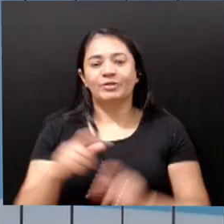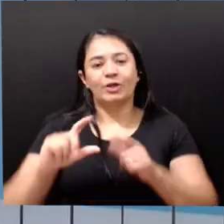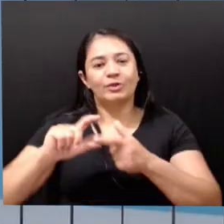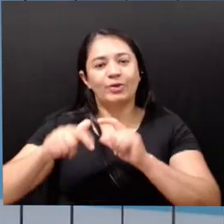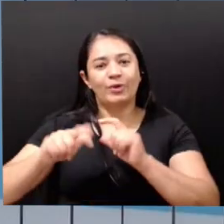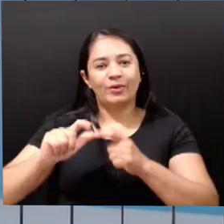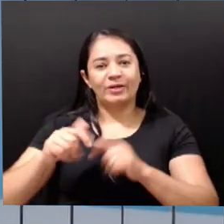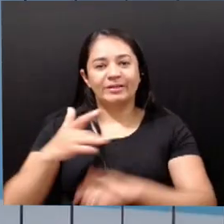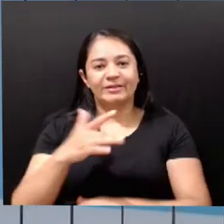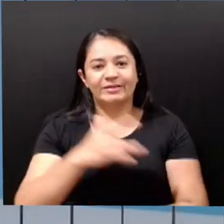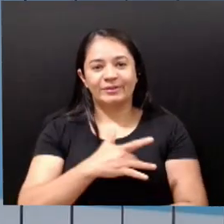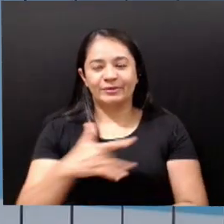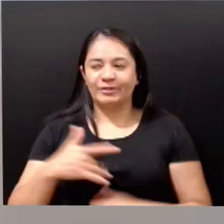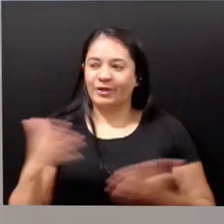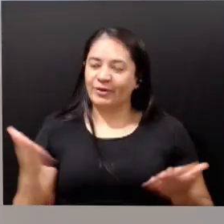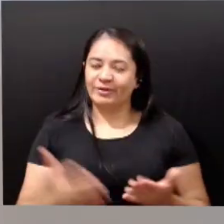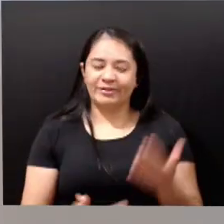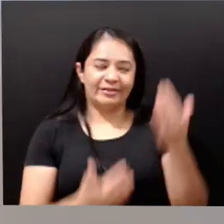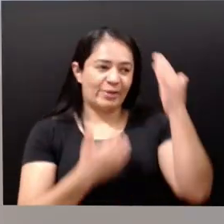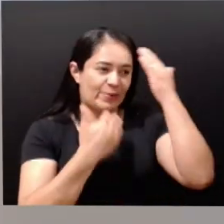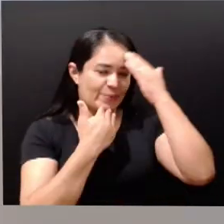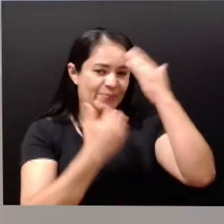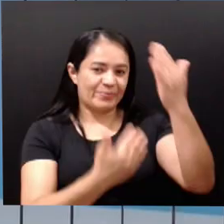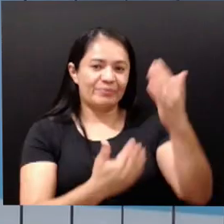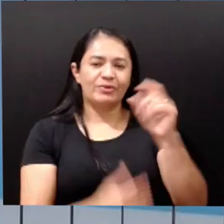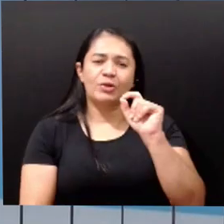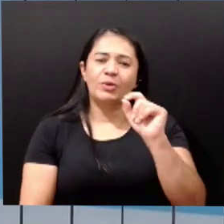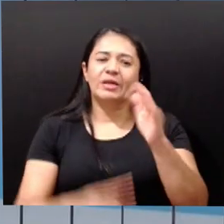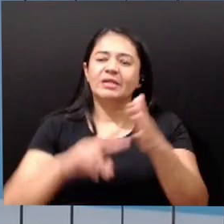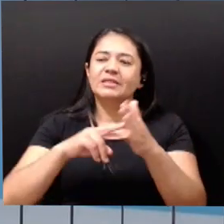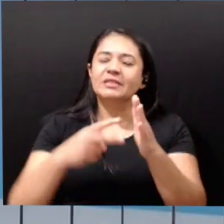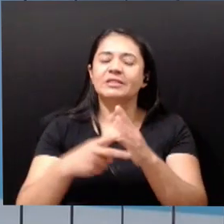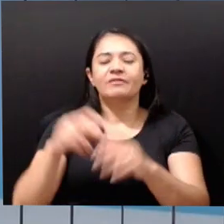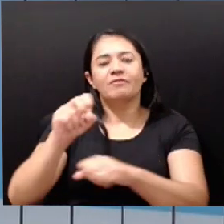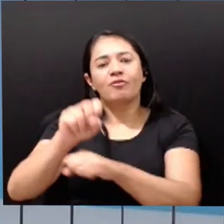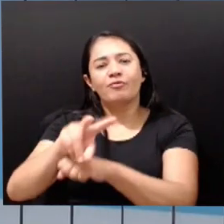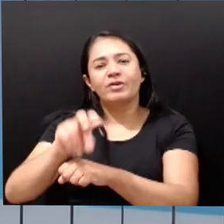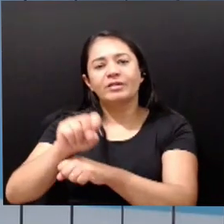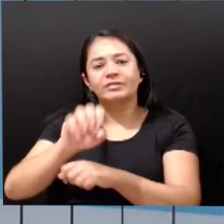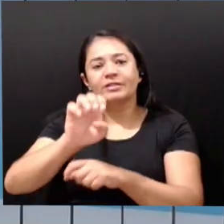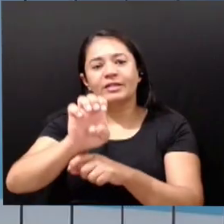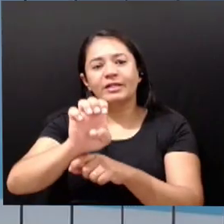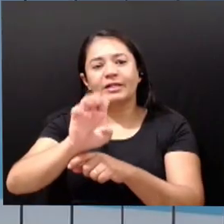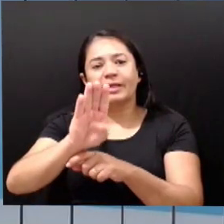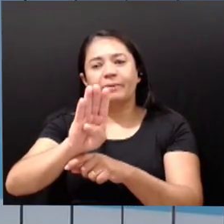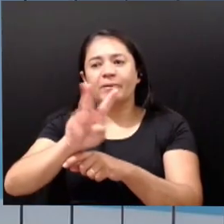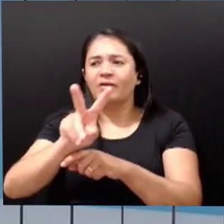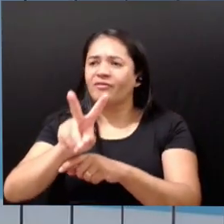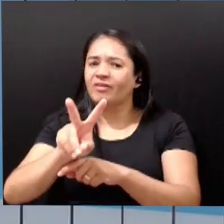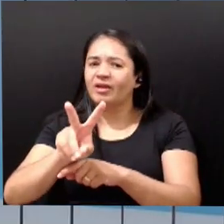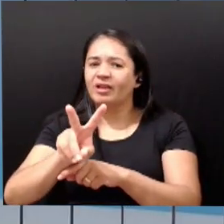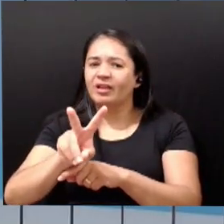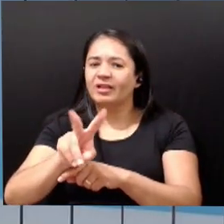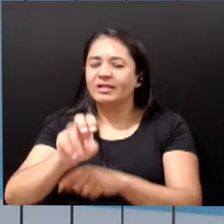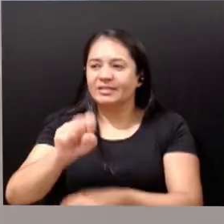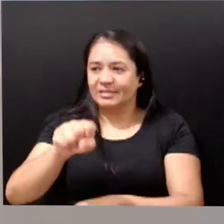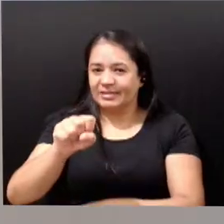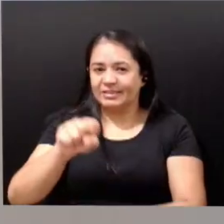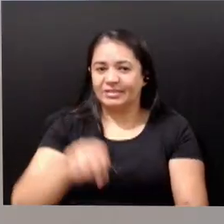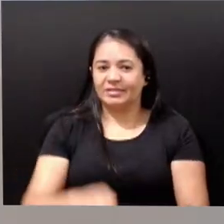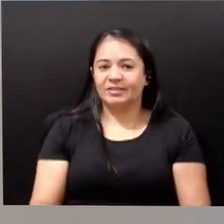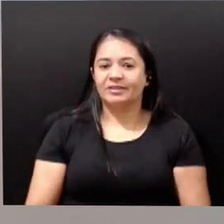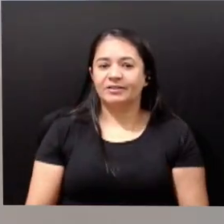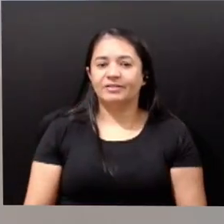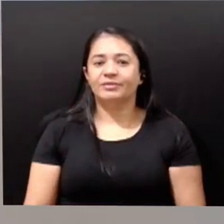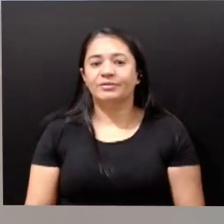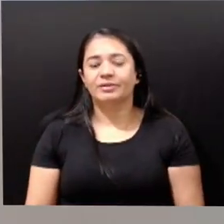nosso quadro, no Saúde Agora. Imagina, eu agradeço. O que é esse vírus, né? O EBV, não sei se é assim que se fala. É isso mesmo.